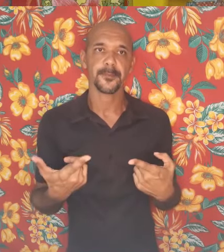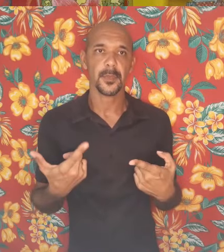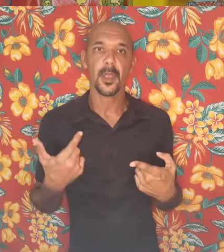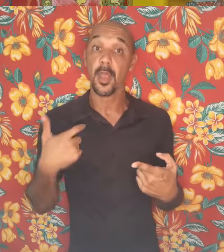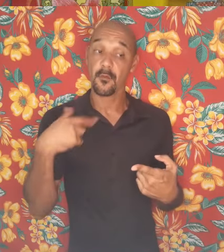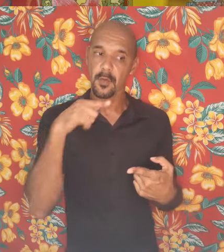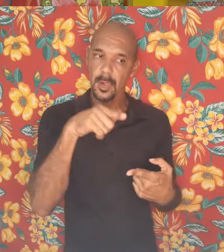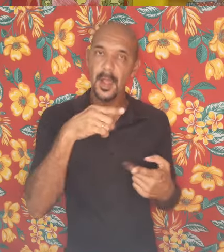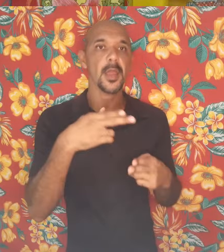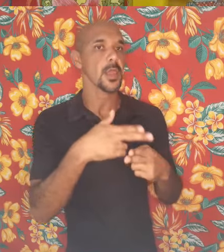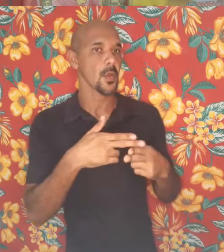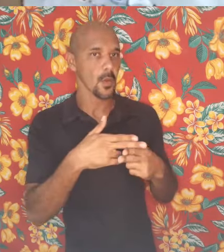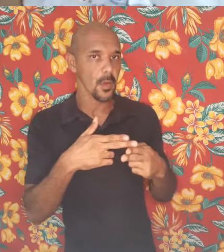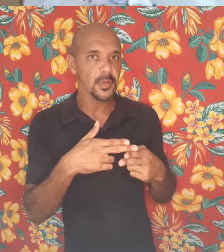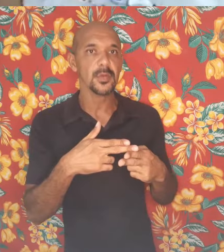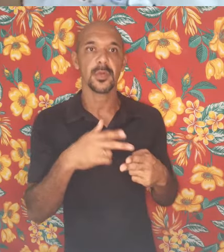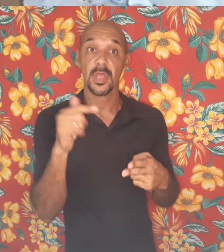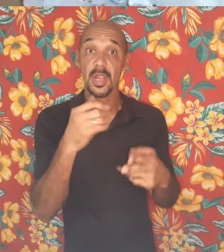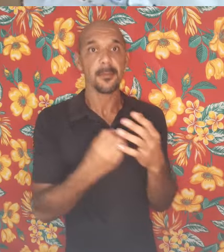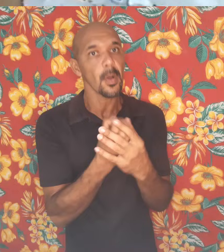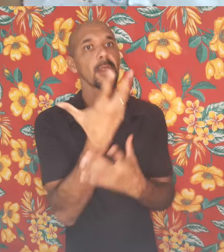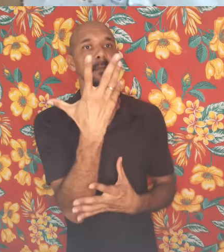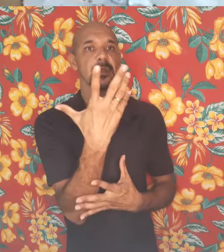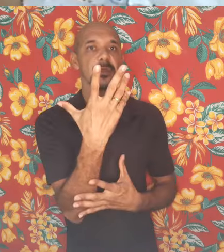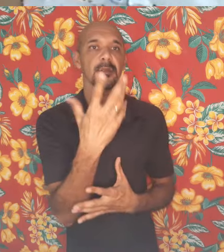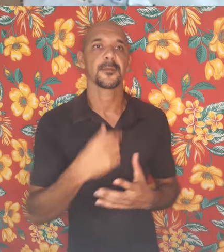e ele vai voltar a aparecer.